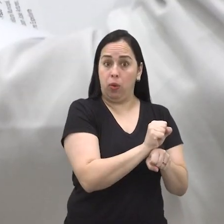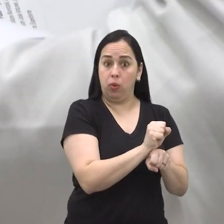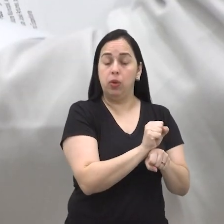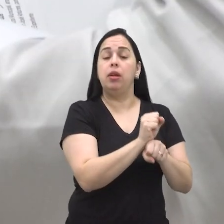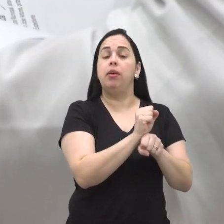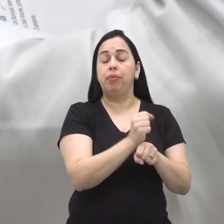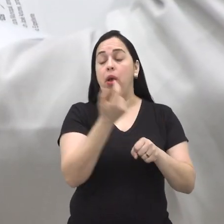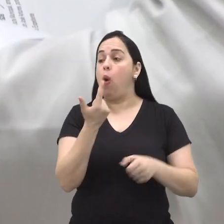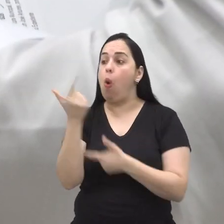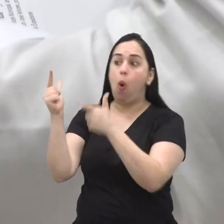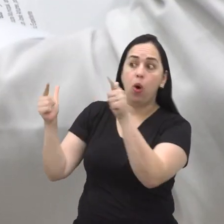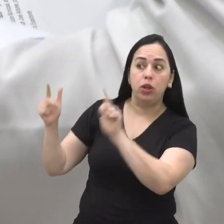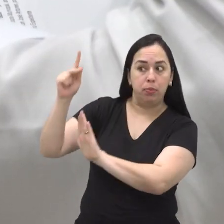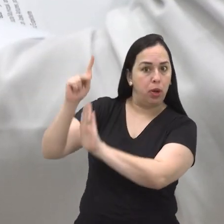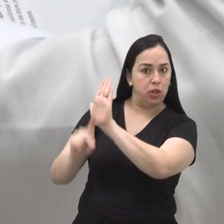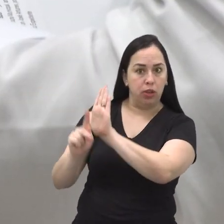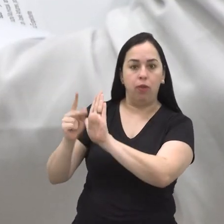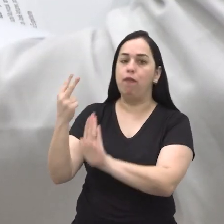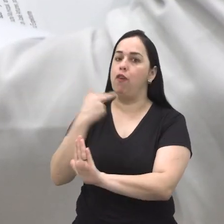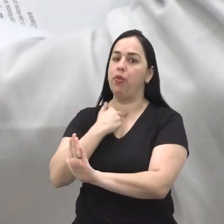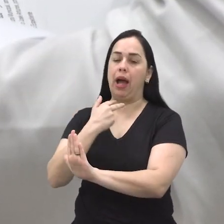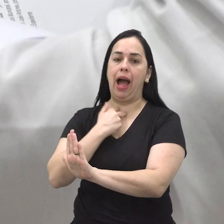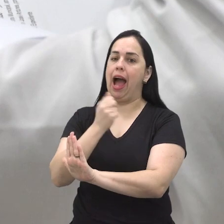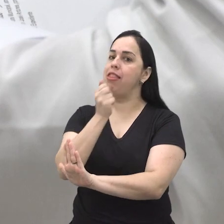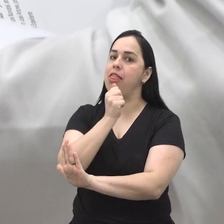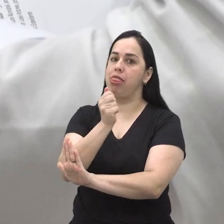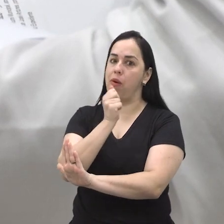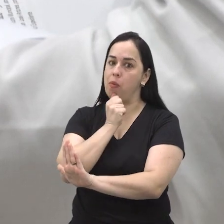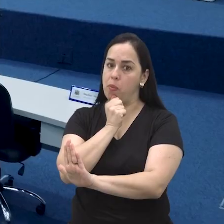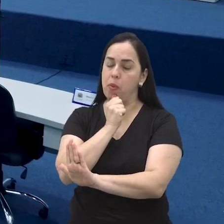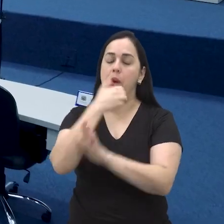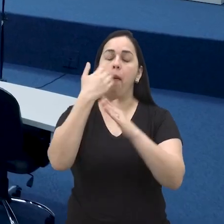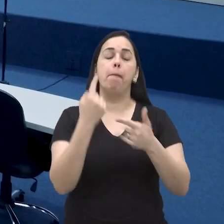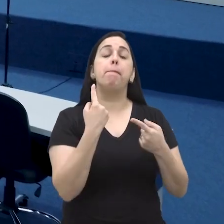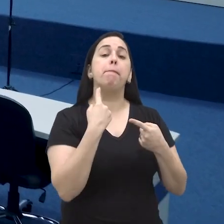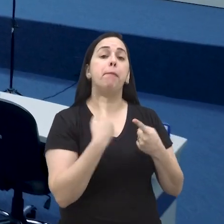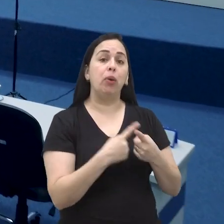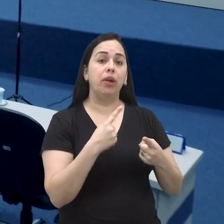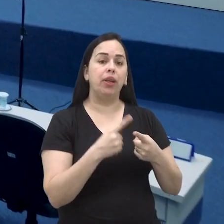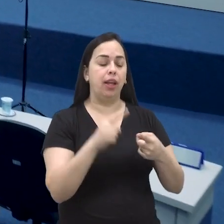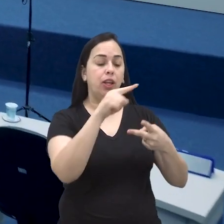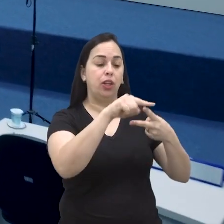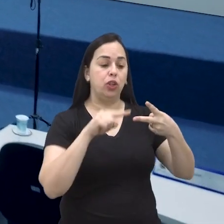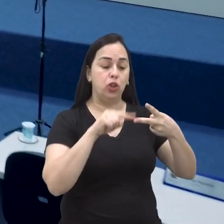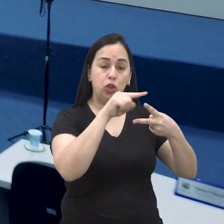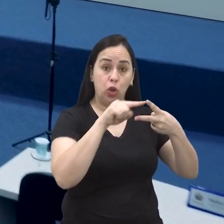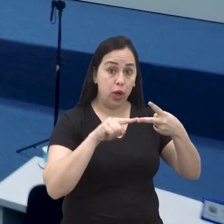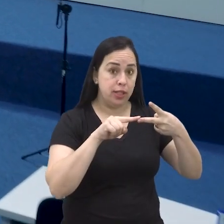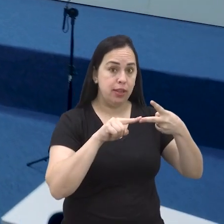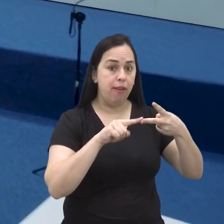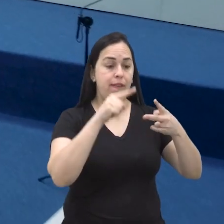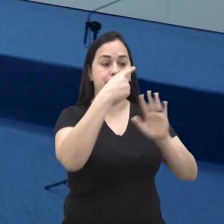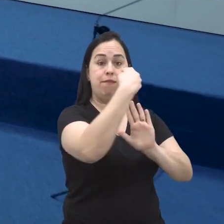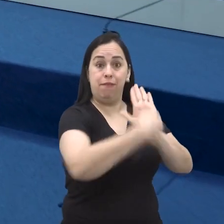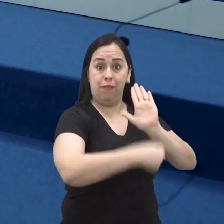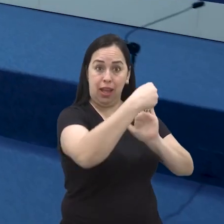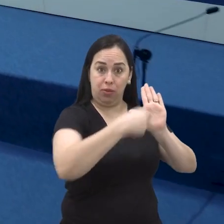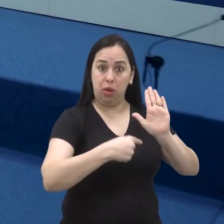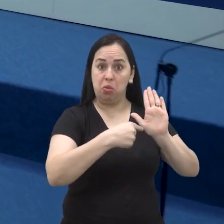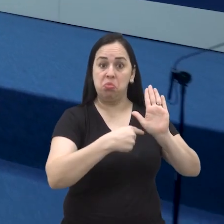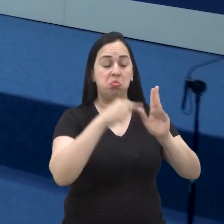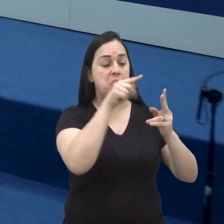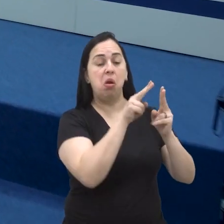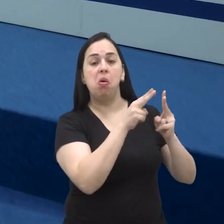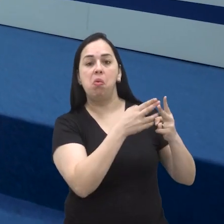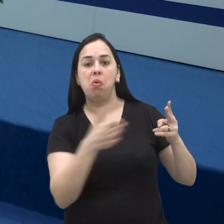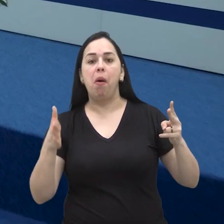sobrestada. Isso significa que nenhum projeto pode ser votado pelos vereadores. O motivo? O adiamento da votação de 2 vetos totais